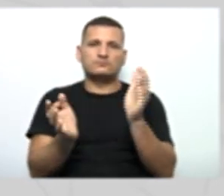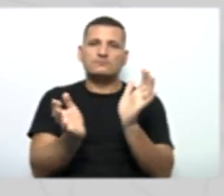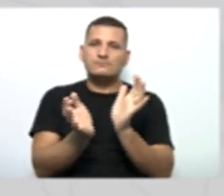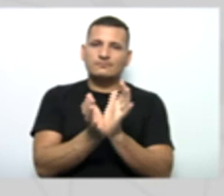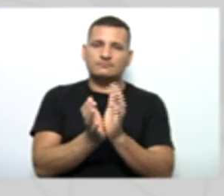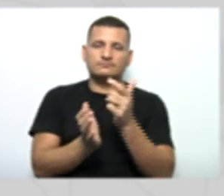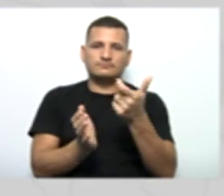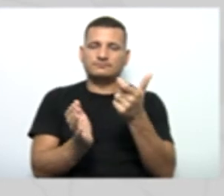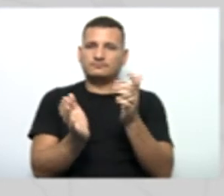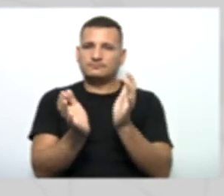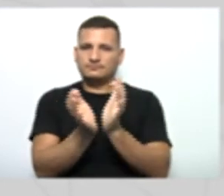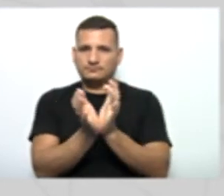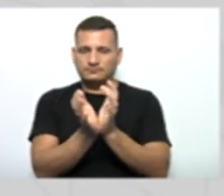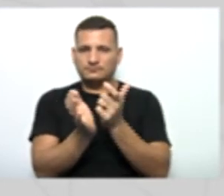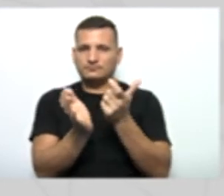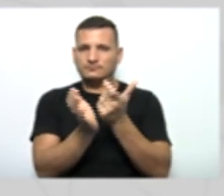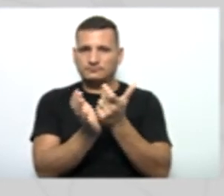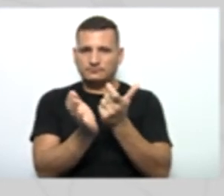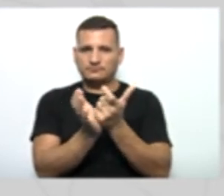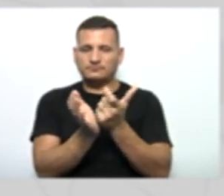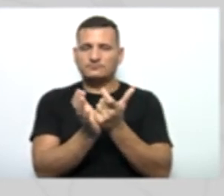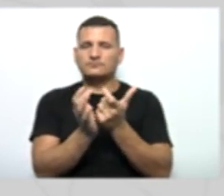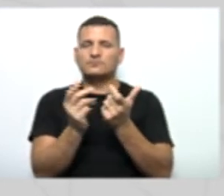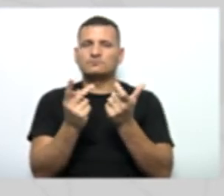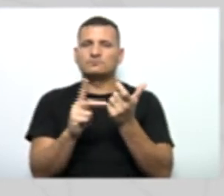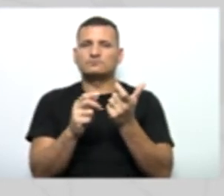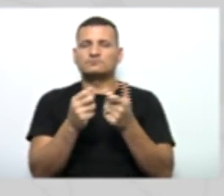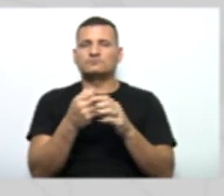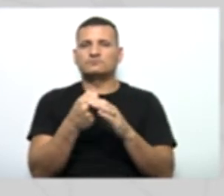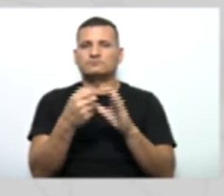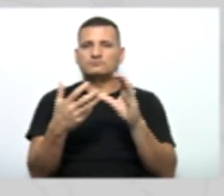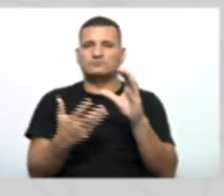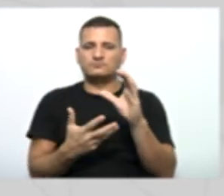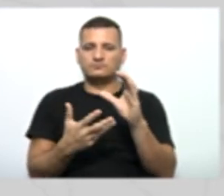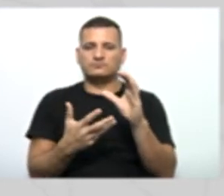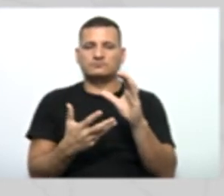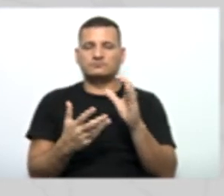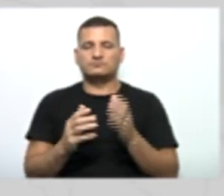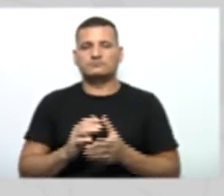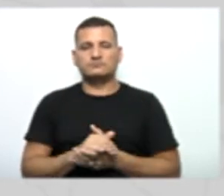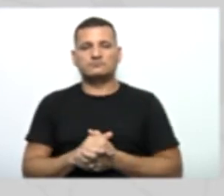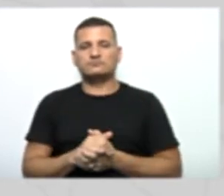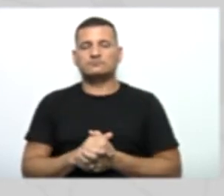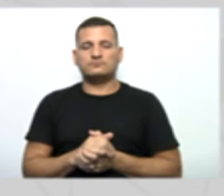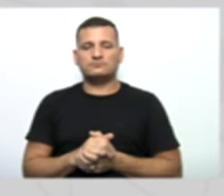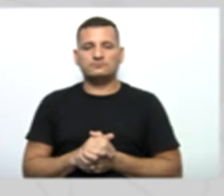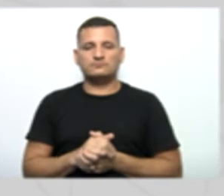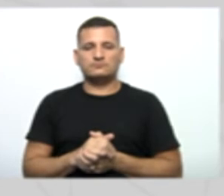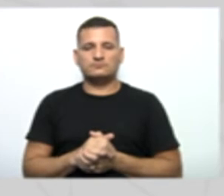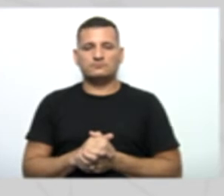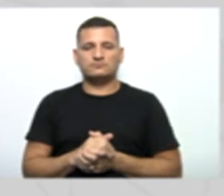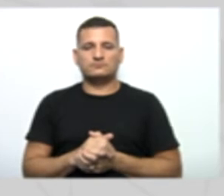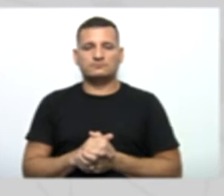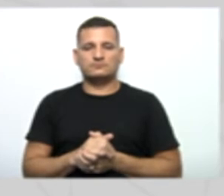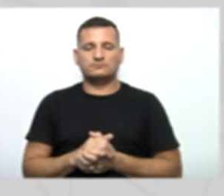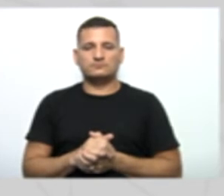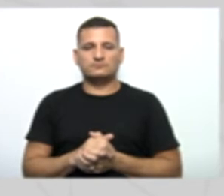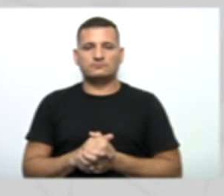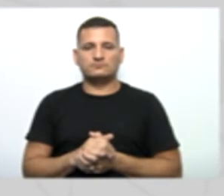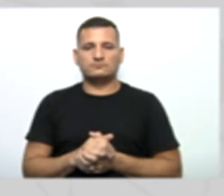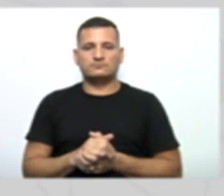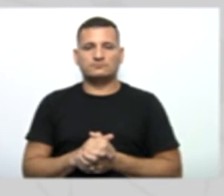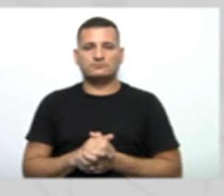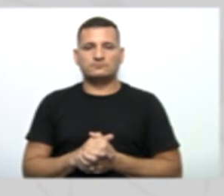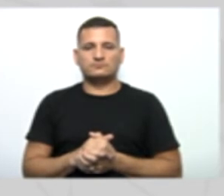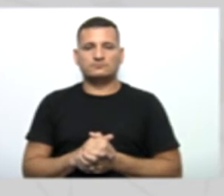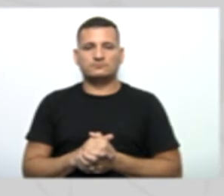mostrada aqui e quais são os seus atributos, certo? E era isso que eu precisava que vocês criassem.